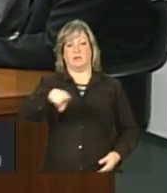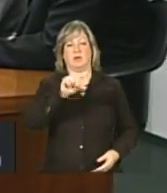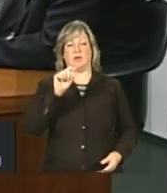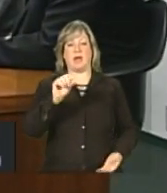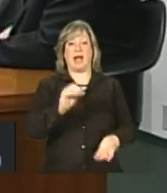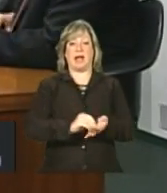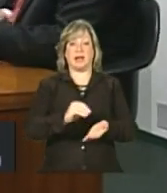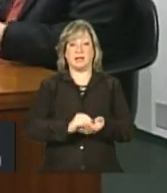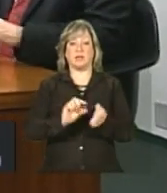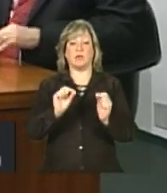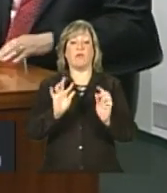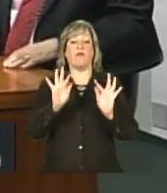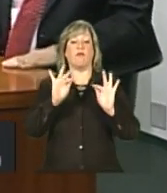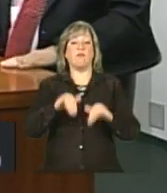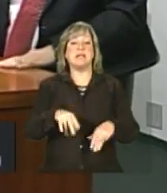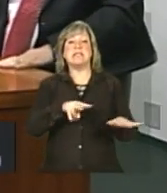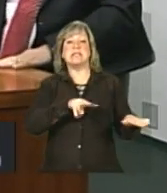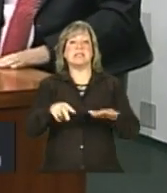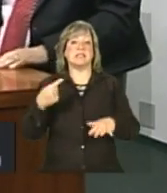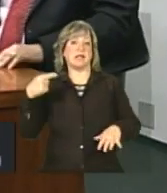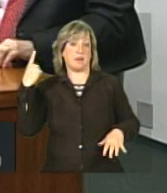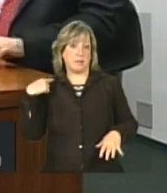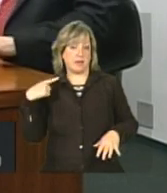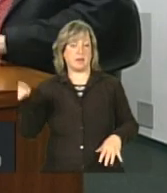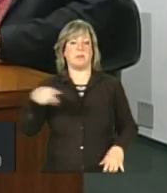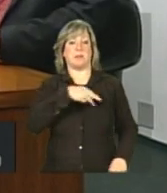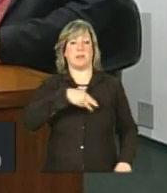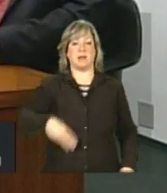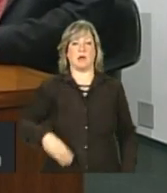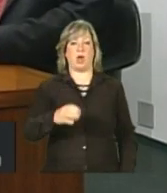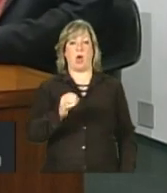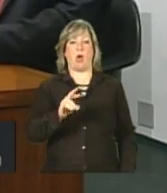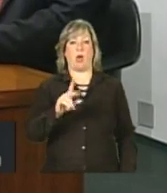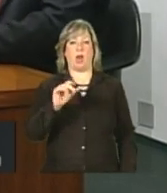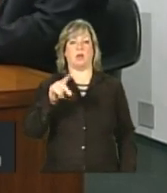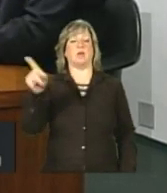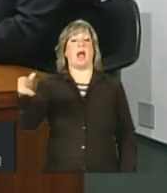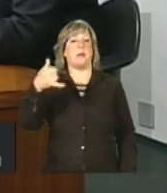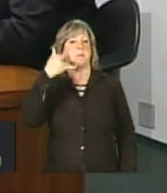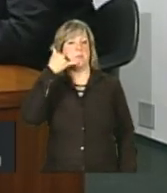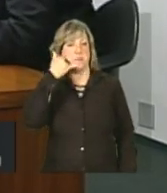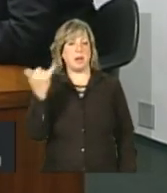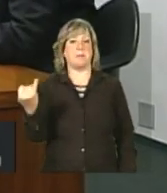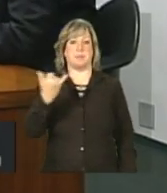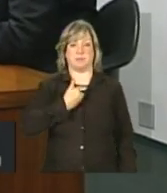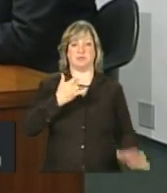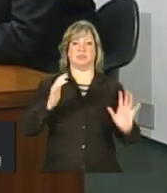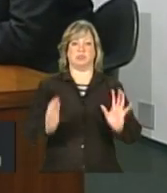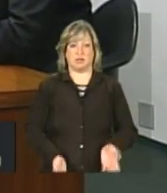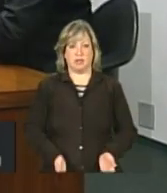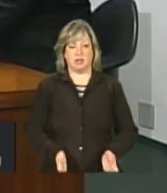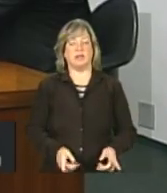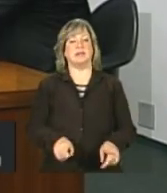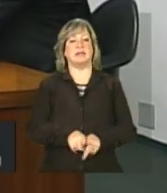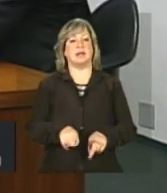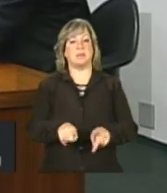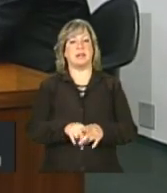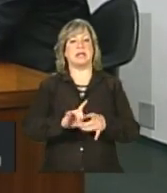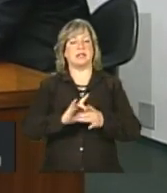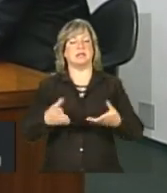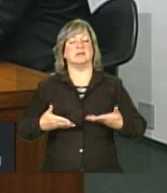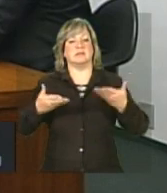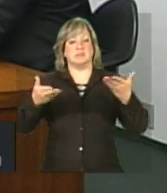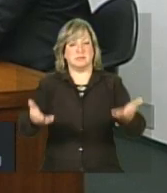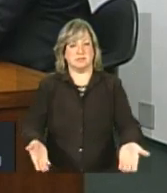final de semana, o ministro Orlando ligou para mim, enquanto presidente da Comissão do Trabalho, também se colocando lá à